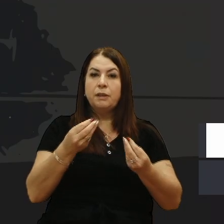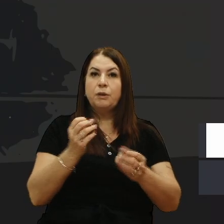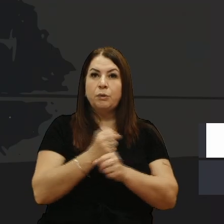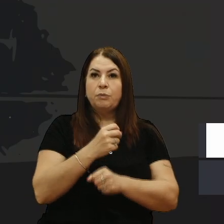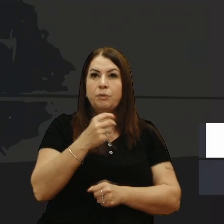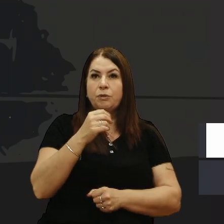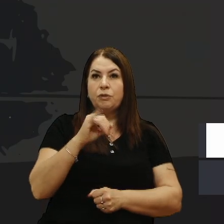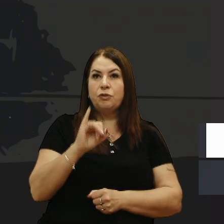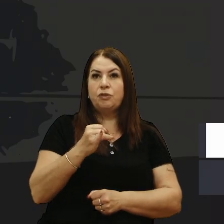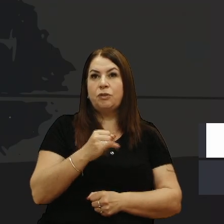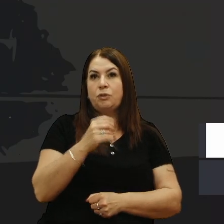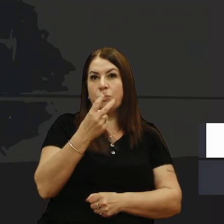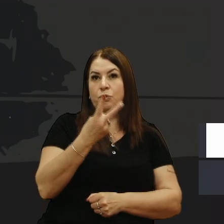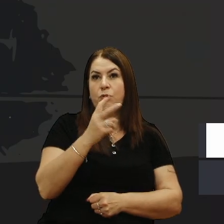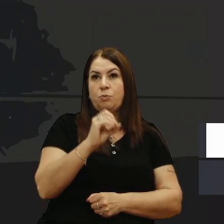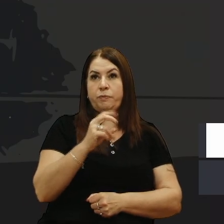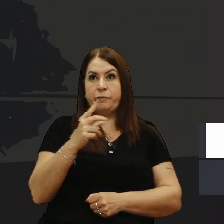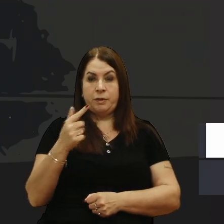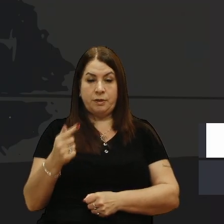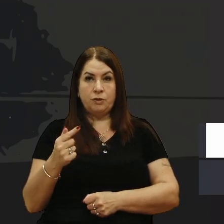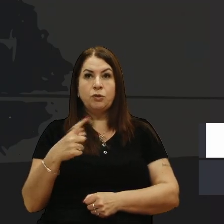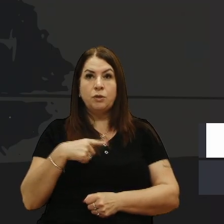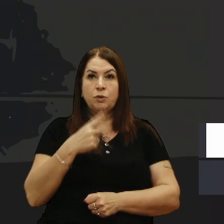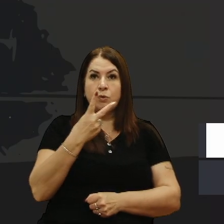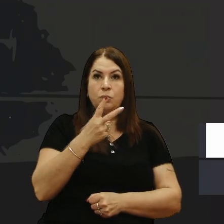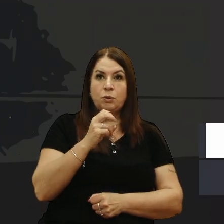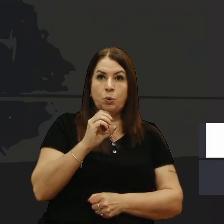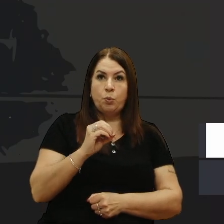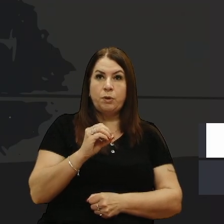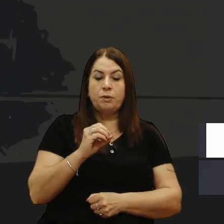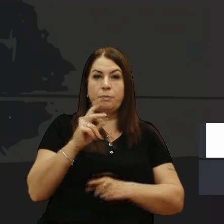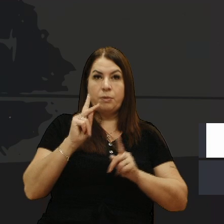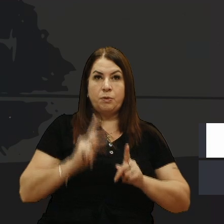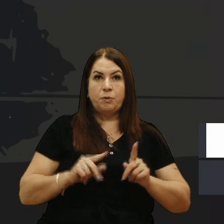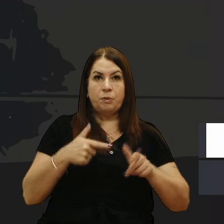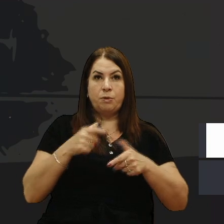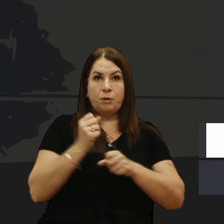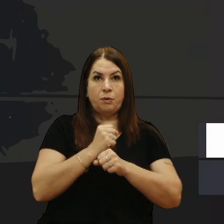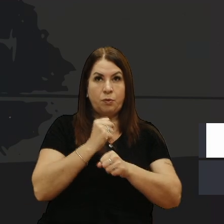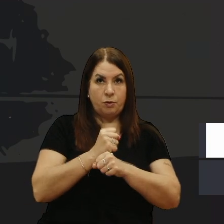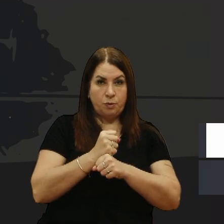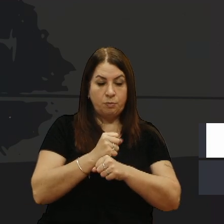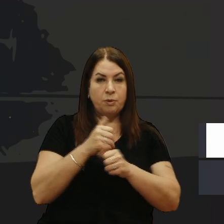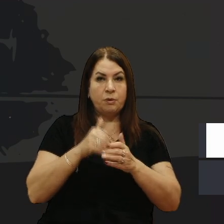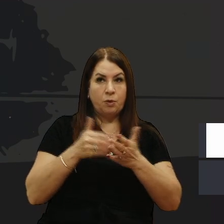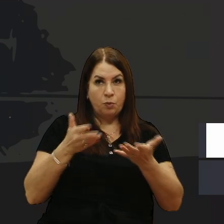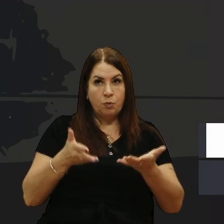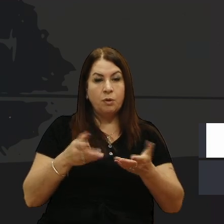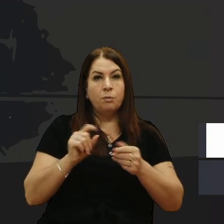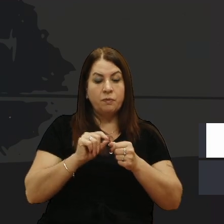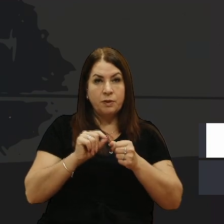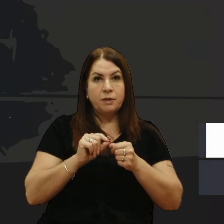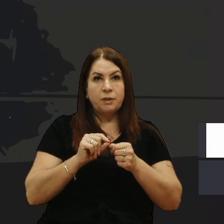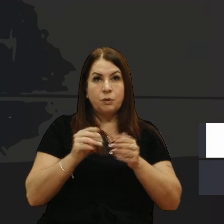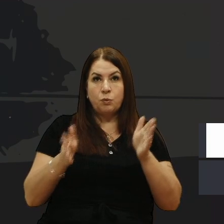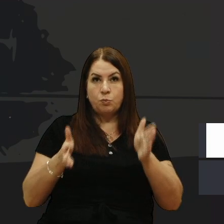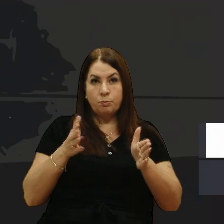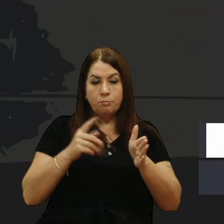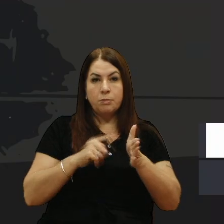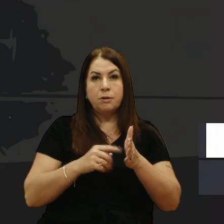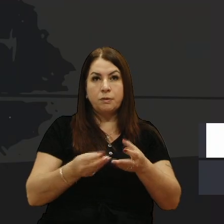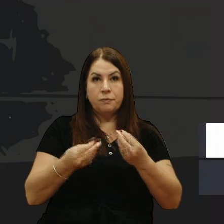de 2027. E existem 250 pessoas trabalhando na obra para executar essa obra no prazo que